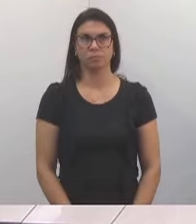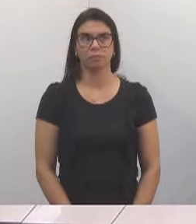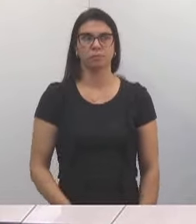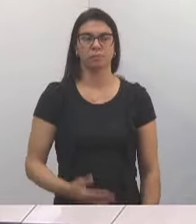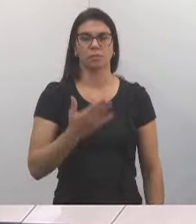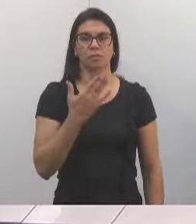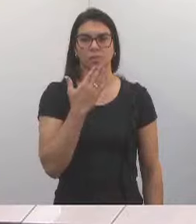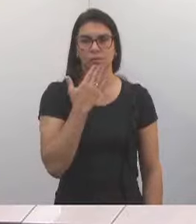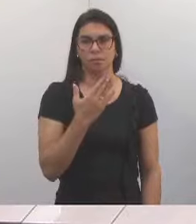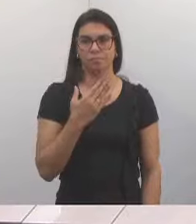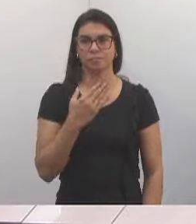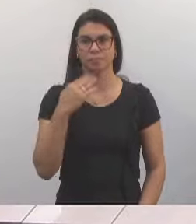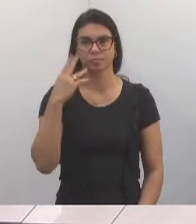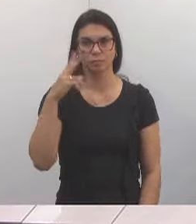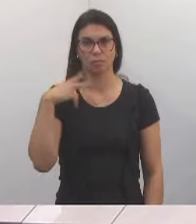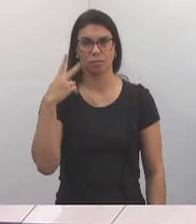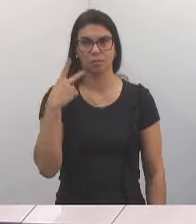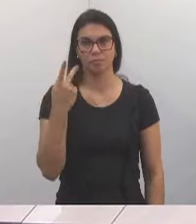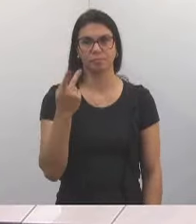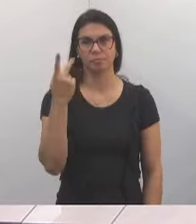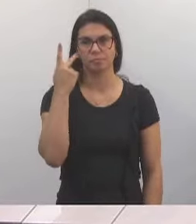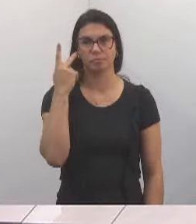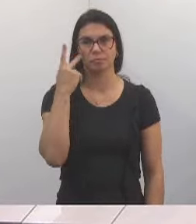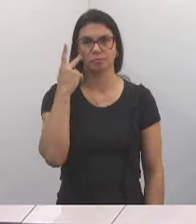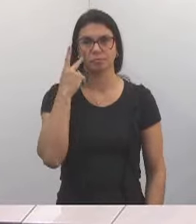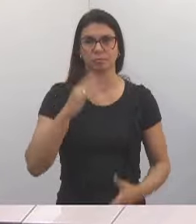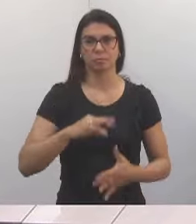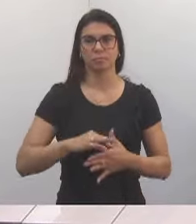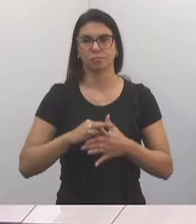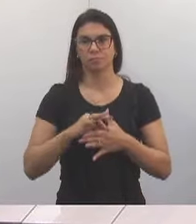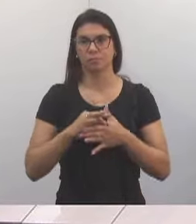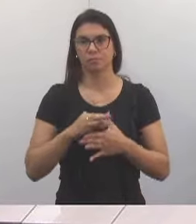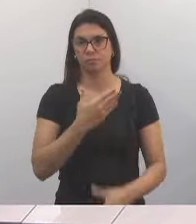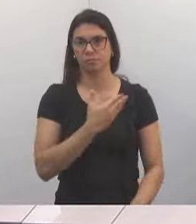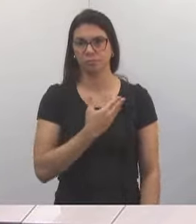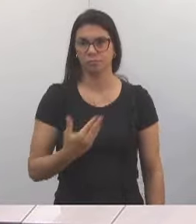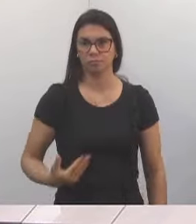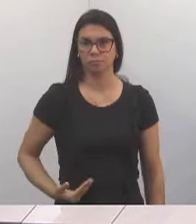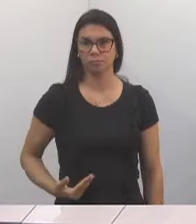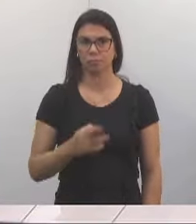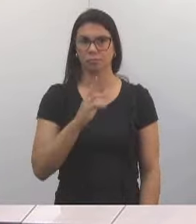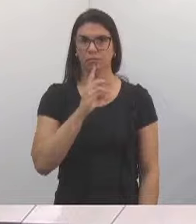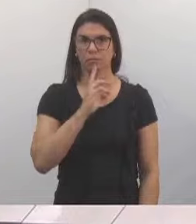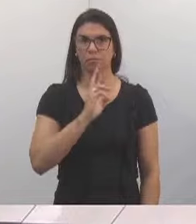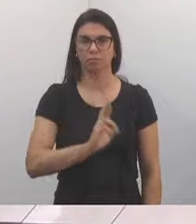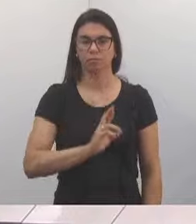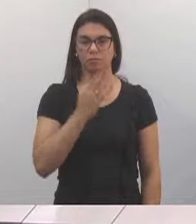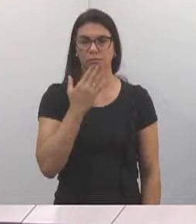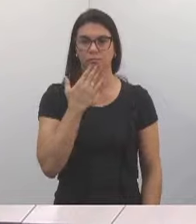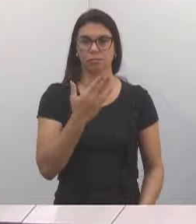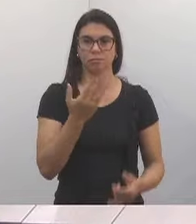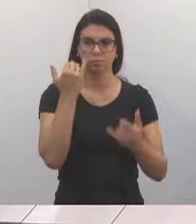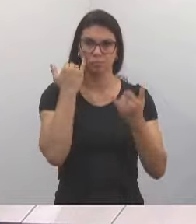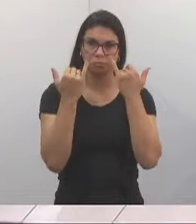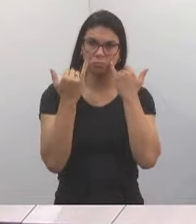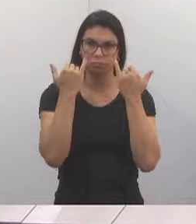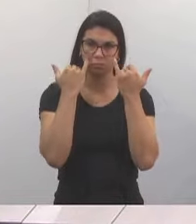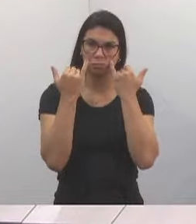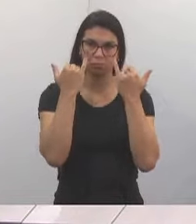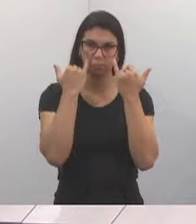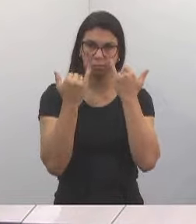Solicito ao vereador Paulinho dos Condutores, líder do governo, que faça a leitura das respostas apresentadas pelo Executivo